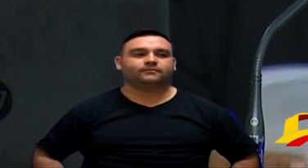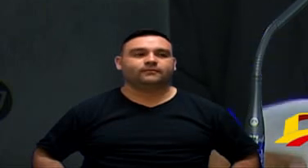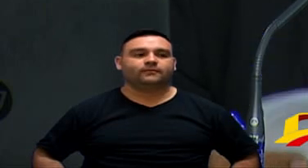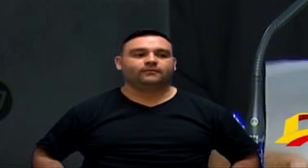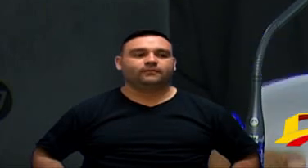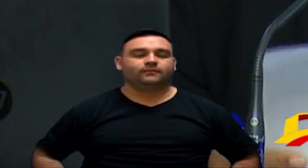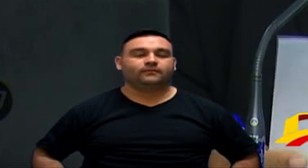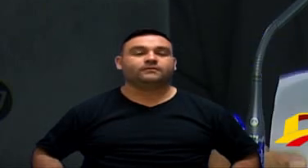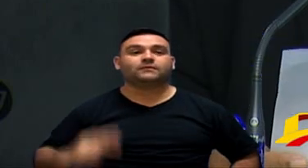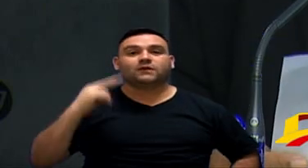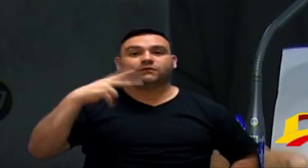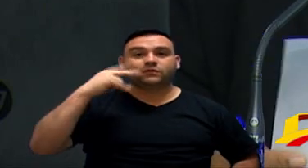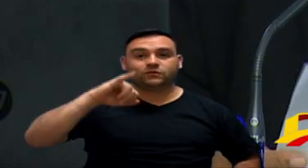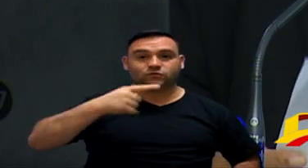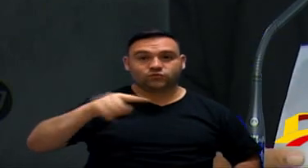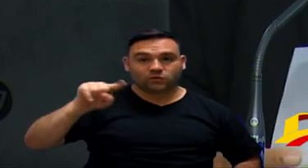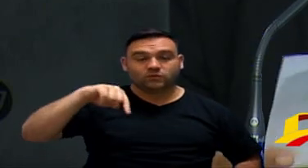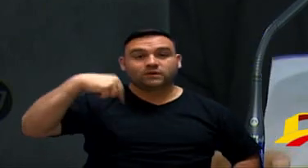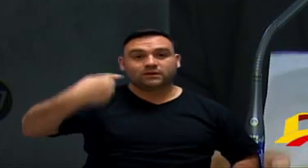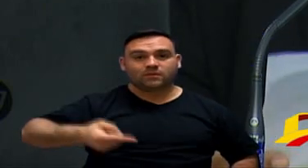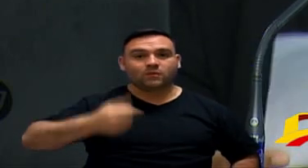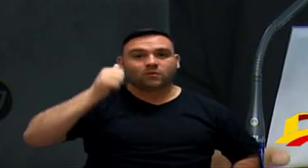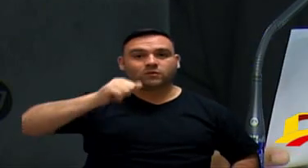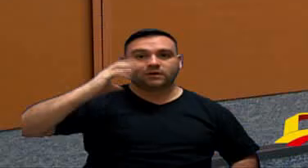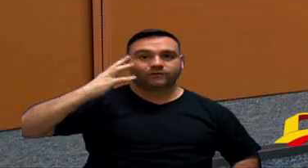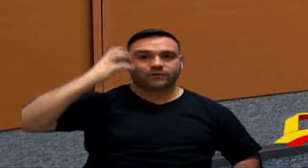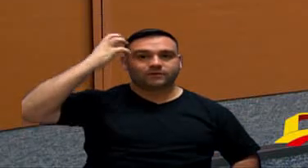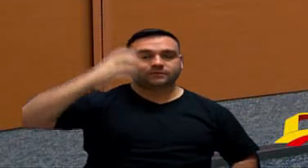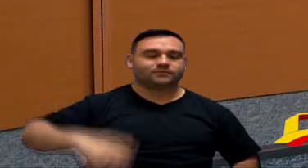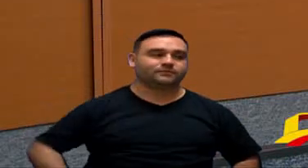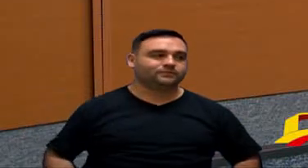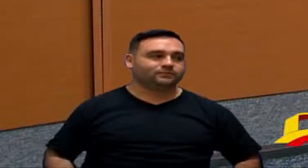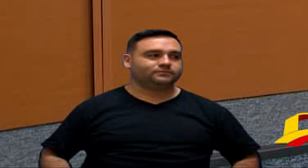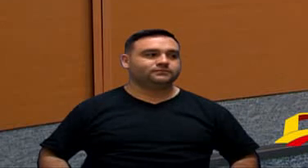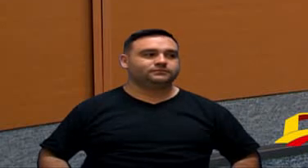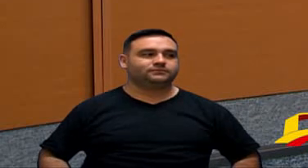então Vereador João Donizete logo seguir a vereadora Fernanda